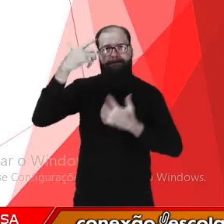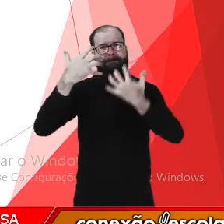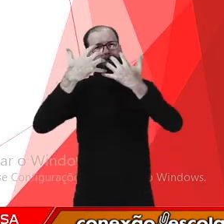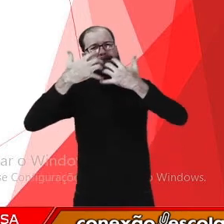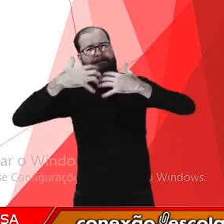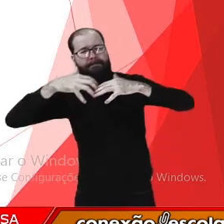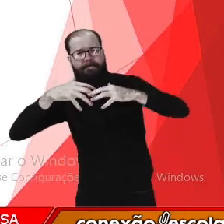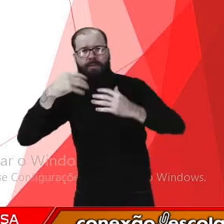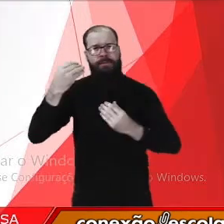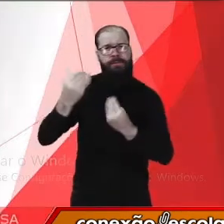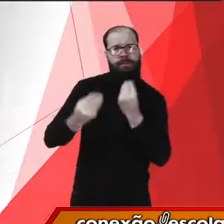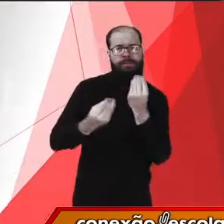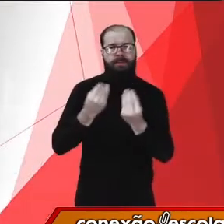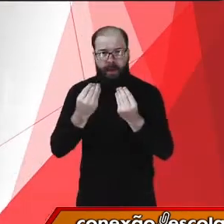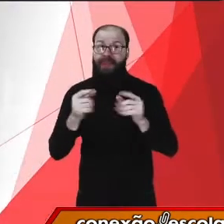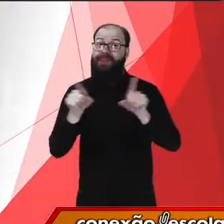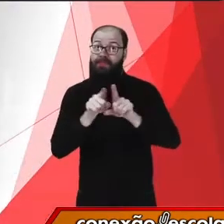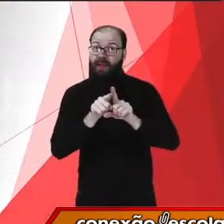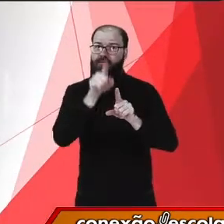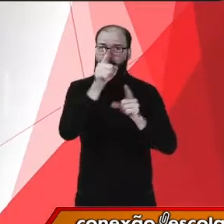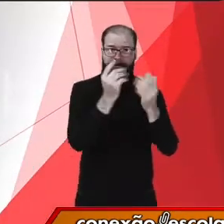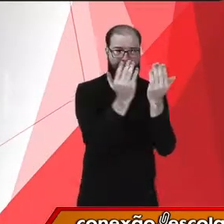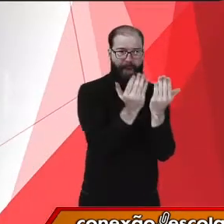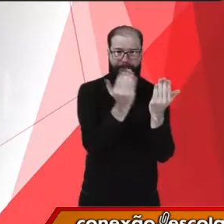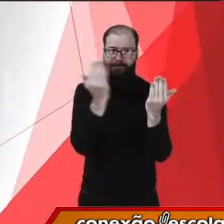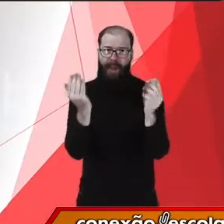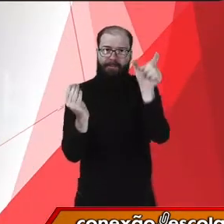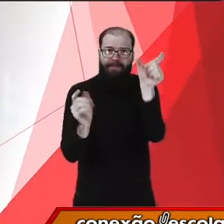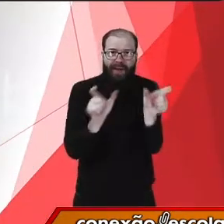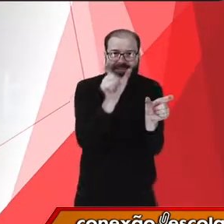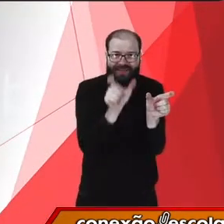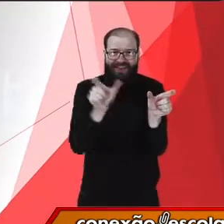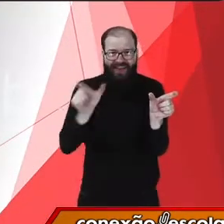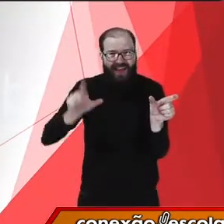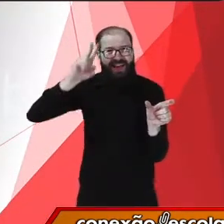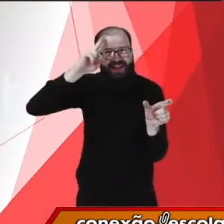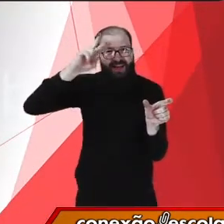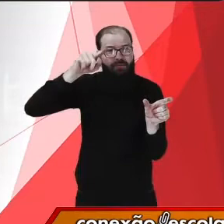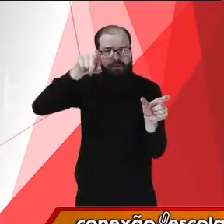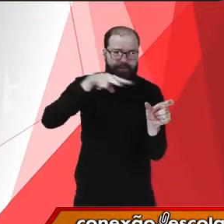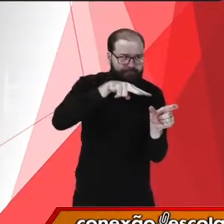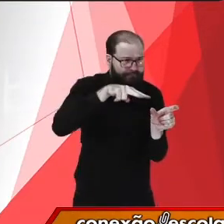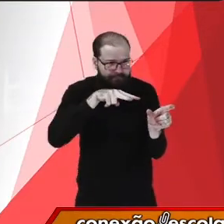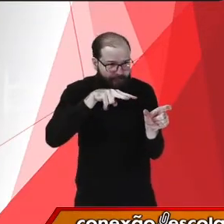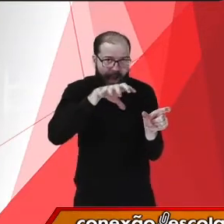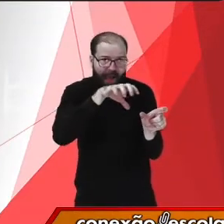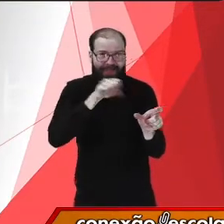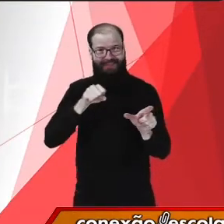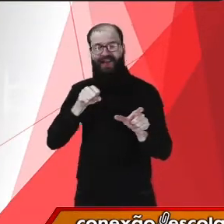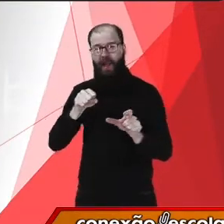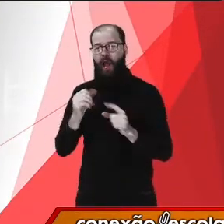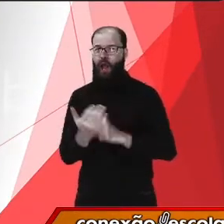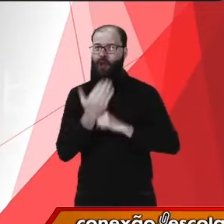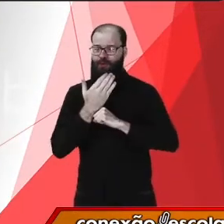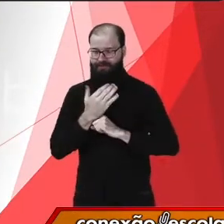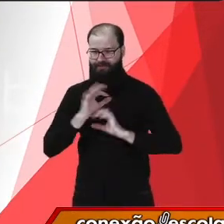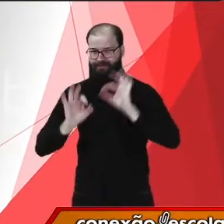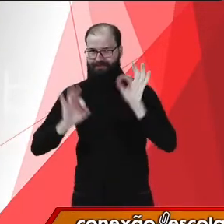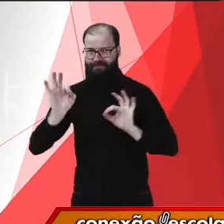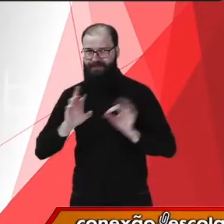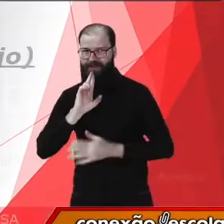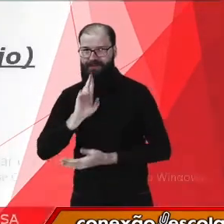do slide anterior, como que você coloca em afirmação, negação, interrogação, porque isso vai te ajudar a elaborar esses